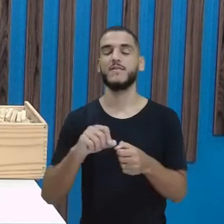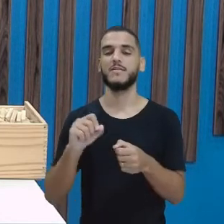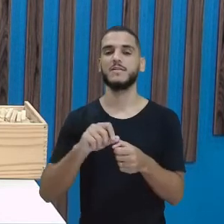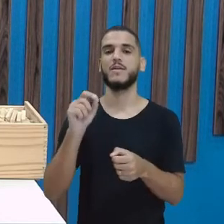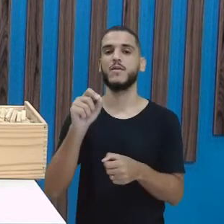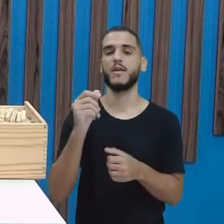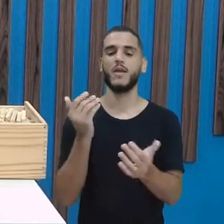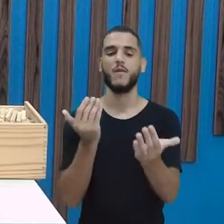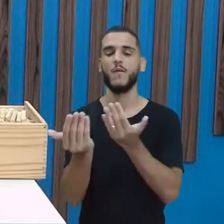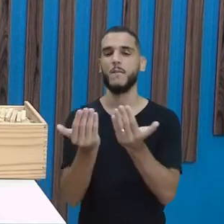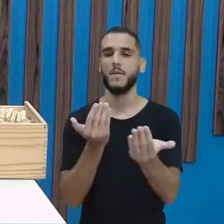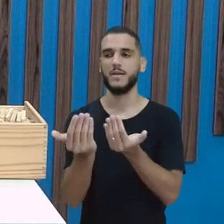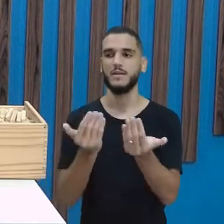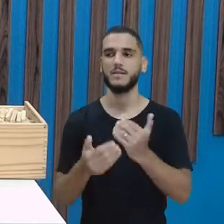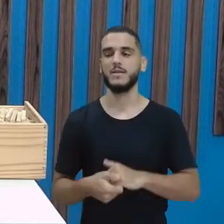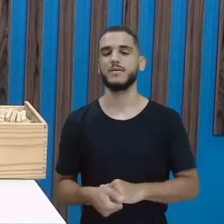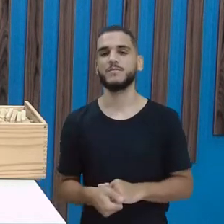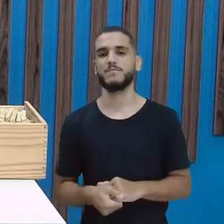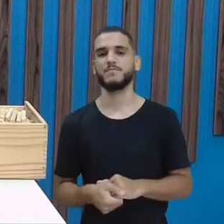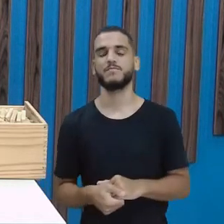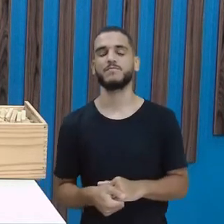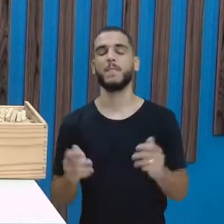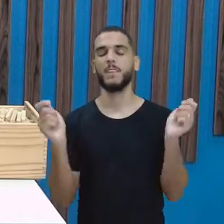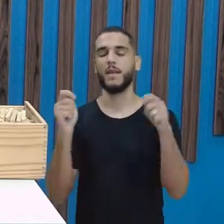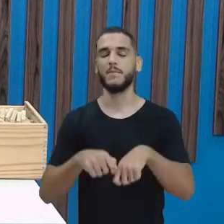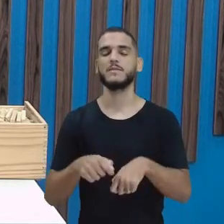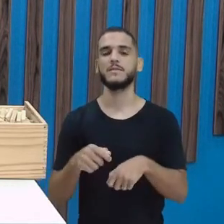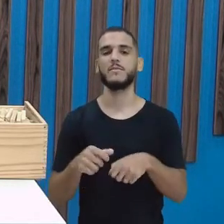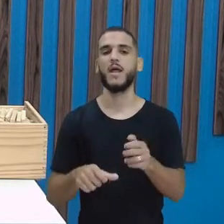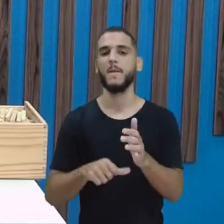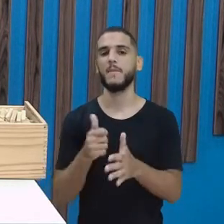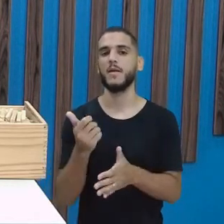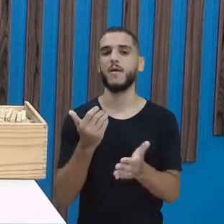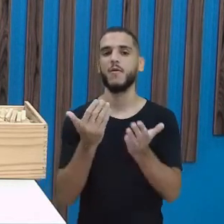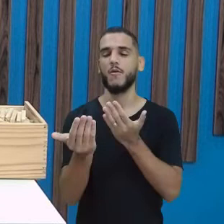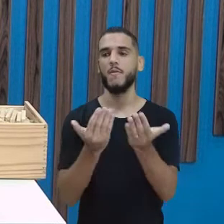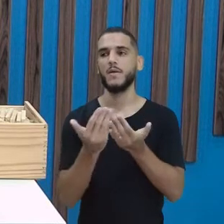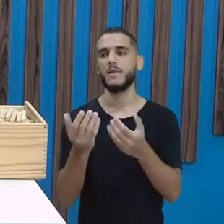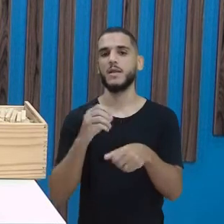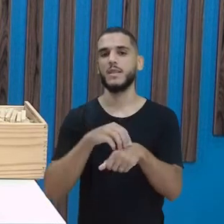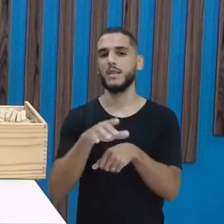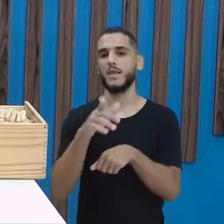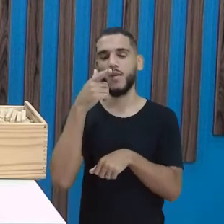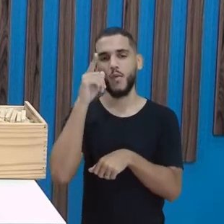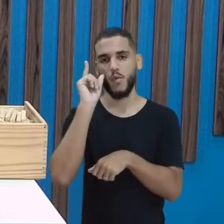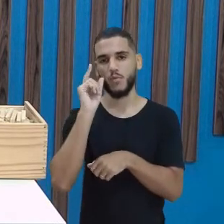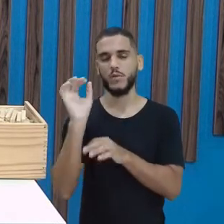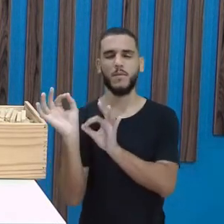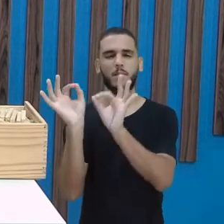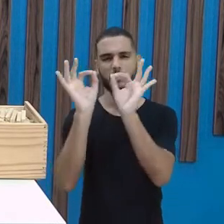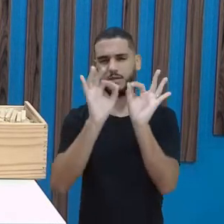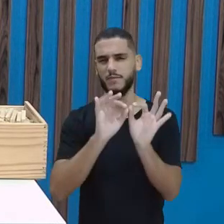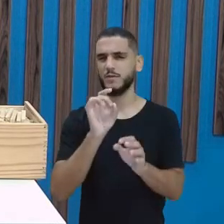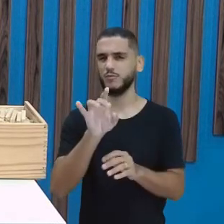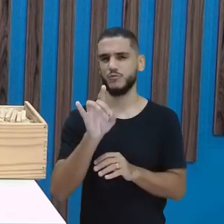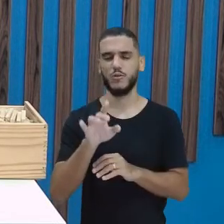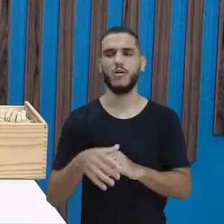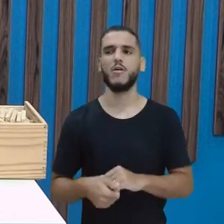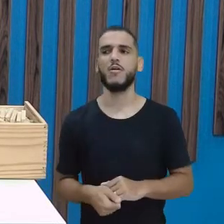as comparações. Você pode fazer primeiro a comparação pela dica de ontem, observando,